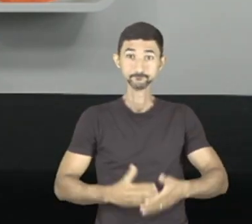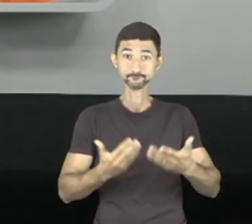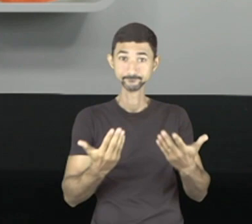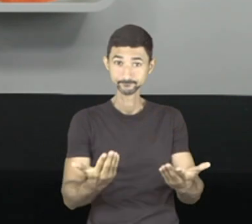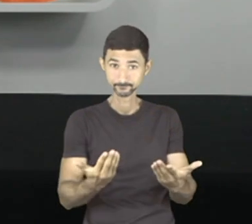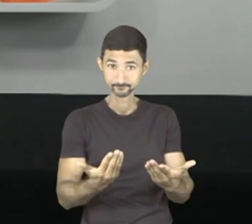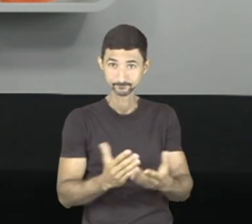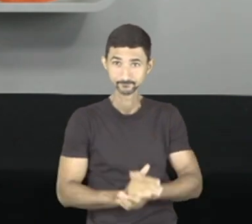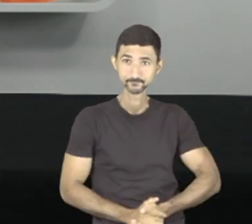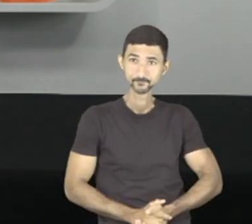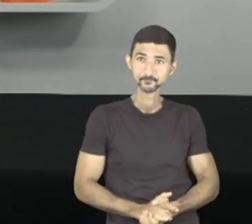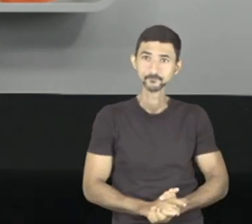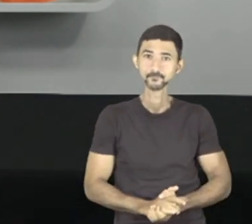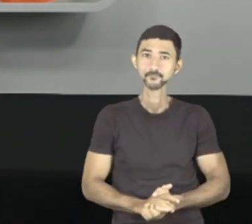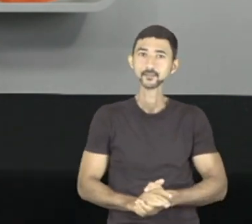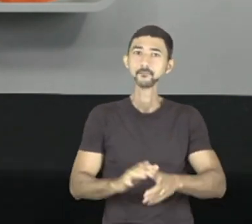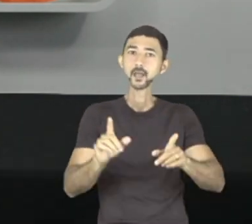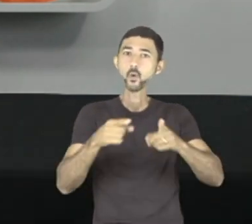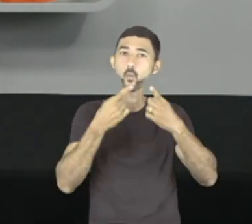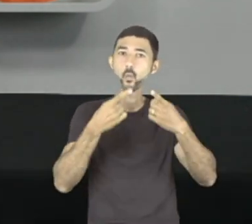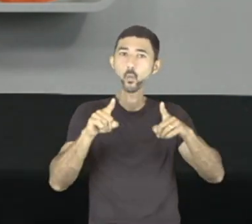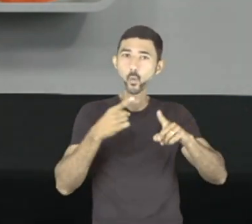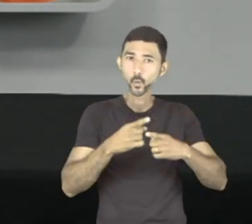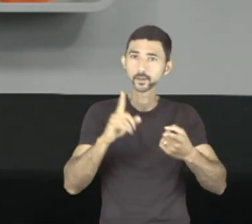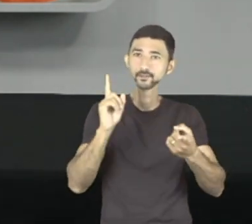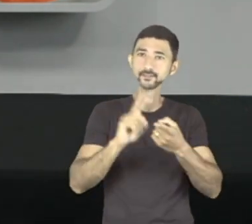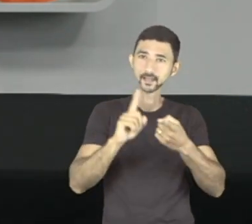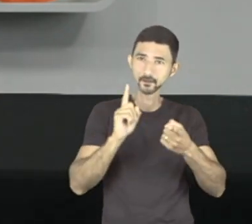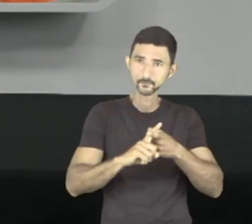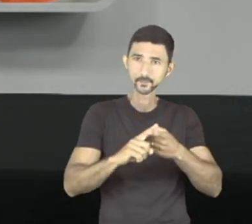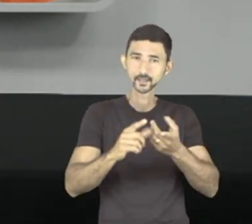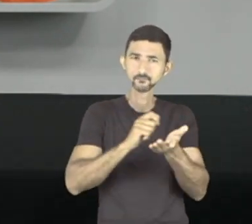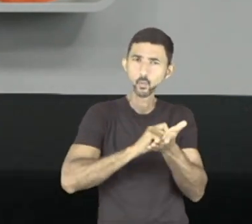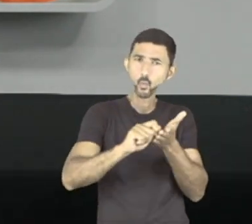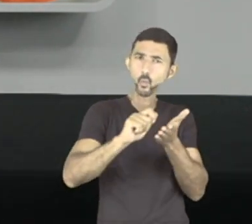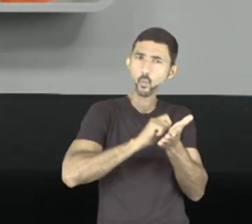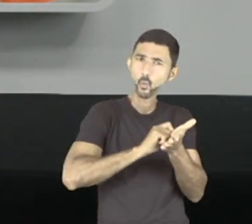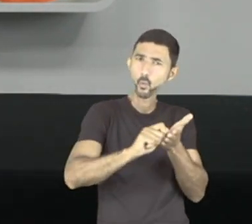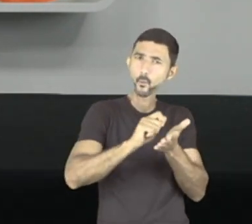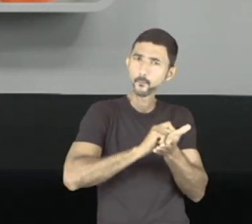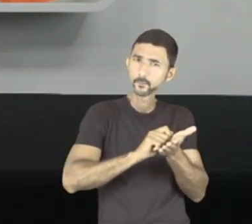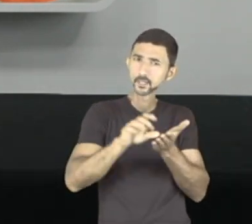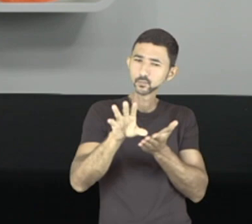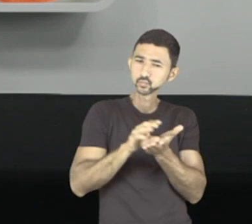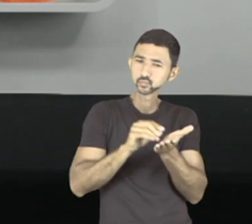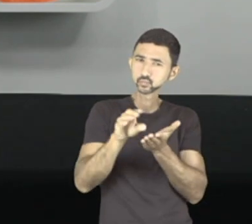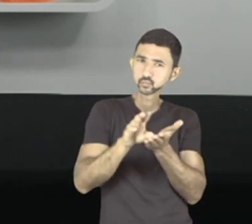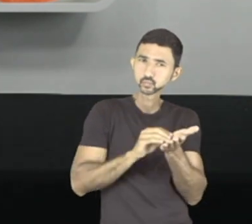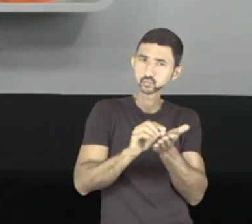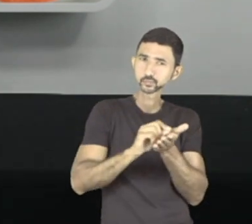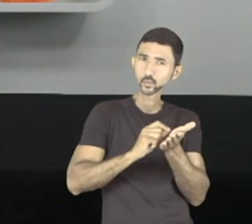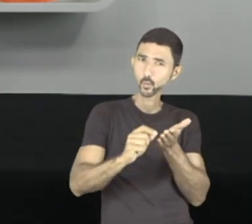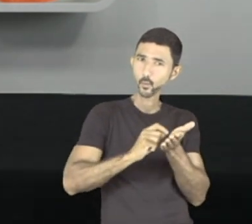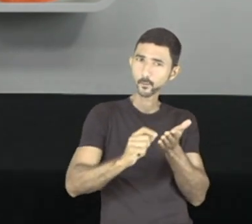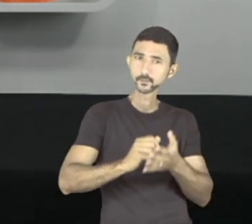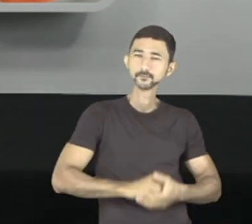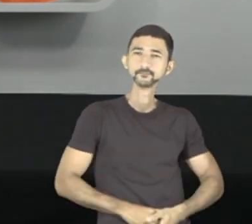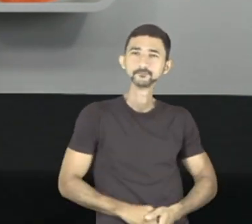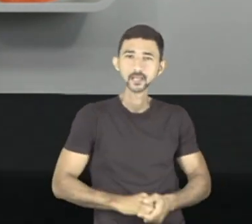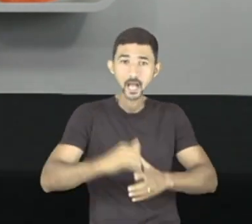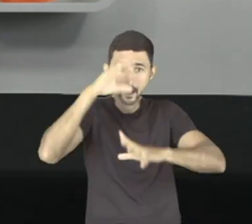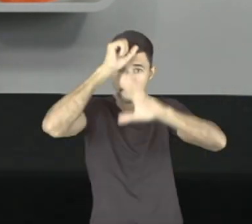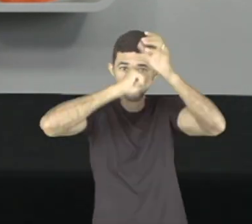Então, volta também ao hino do Pará. Se possível, você copiar o hino do Pará, tá bom? No seu caderno, para